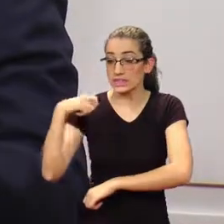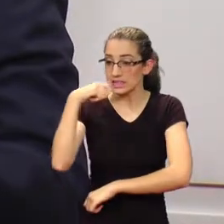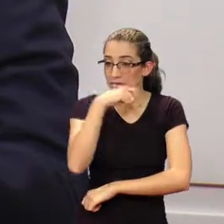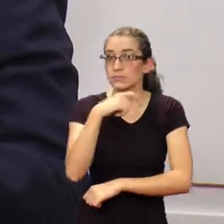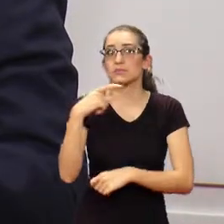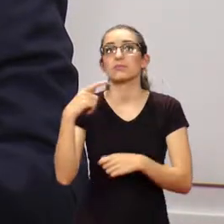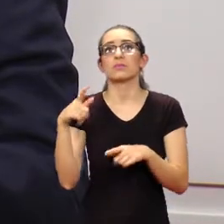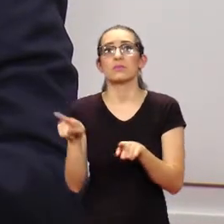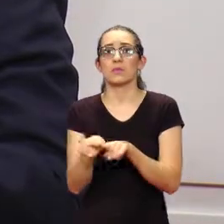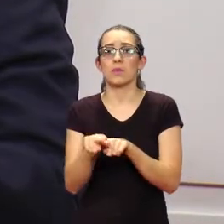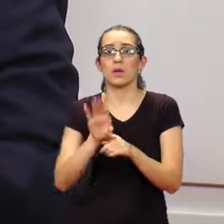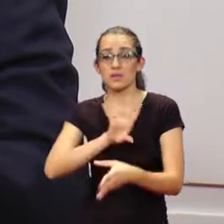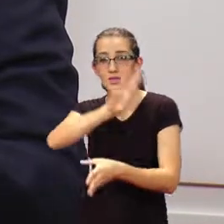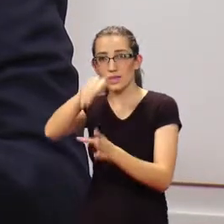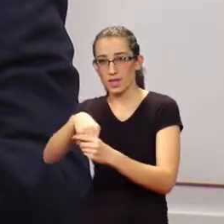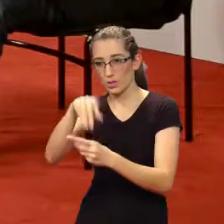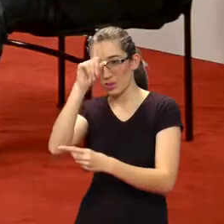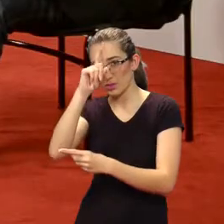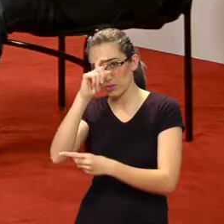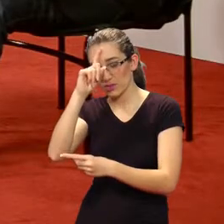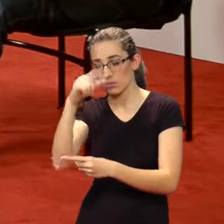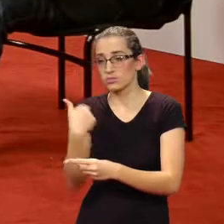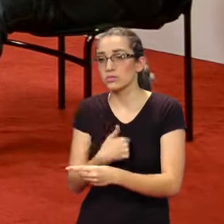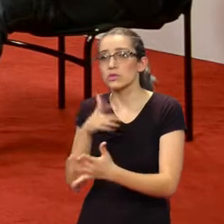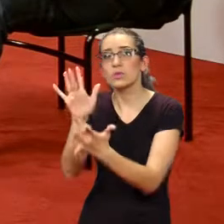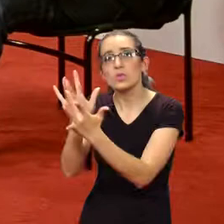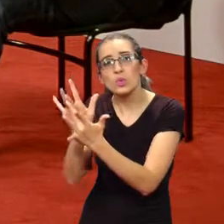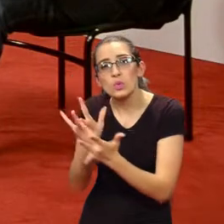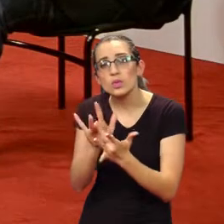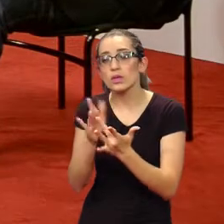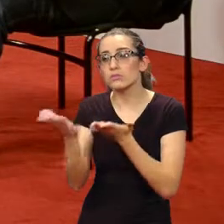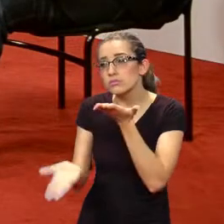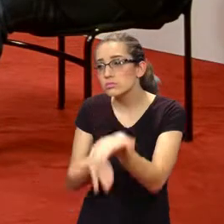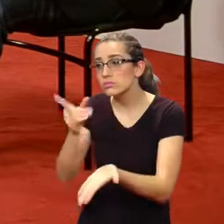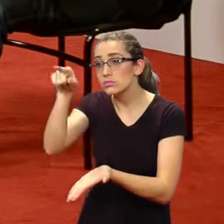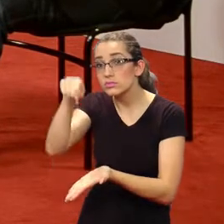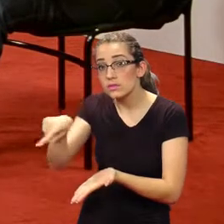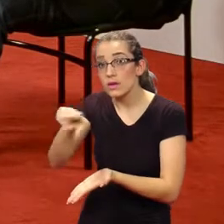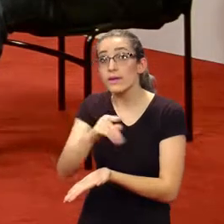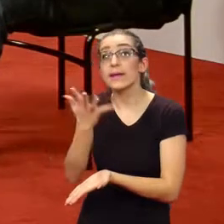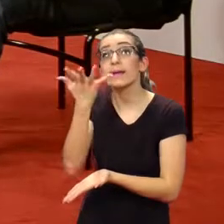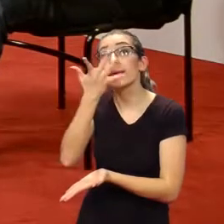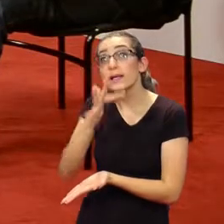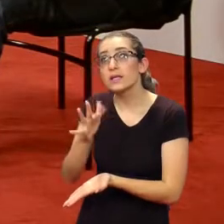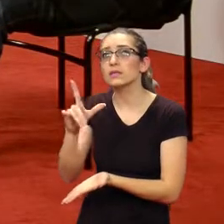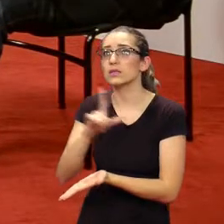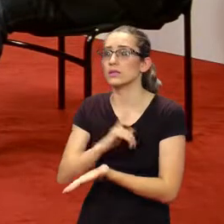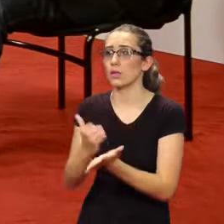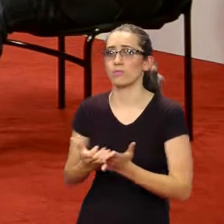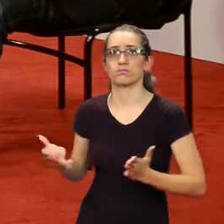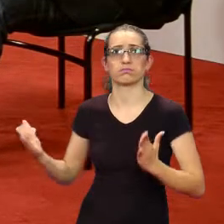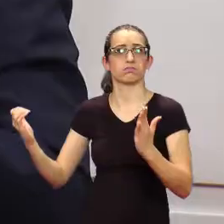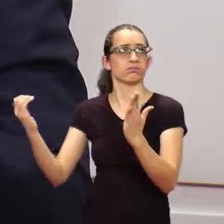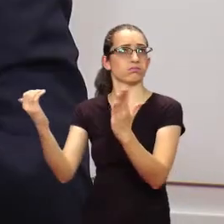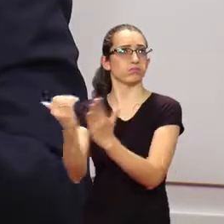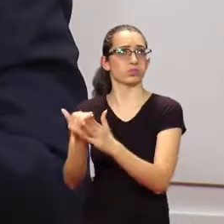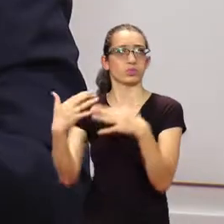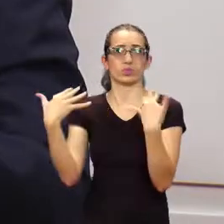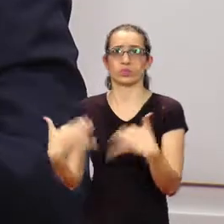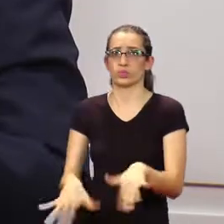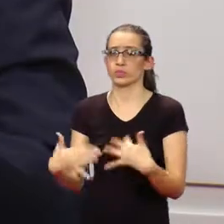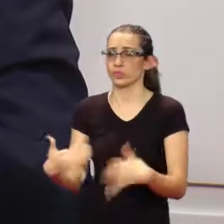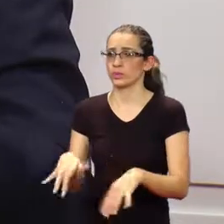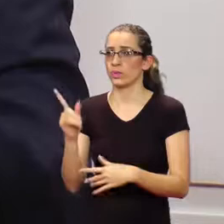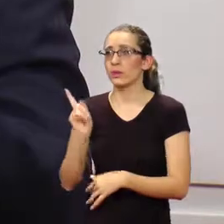agora recentemente com a nossa inserção dentro do hospital, nós atendermos crianças que são internadas por abscesso. É